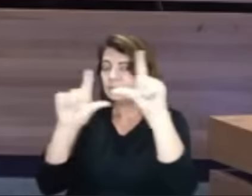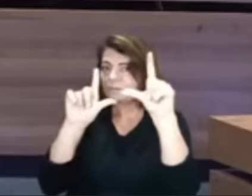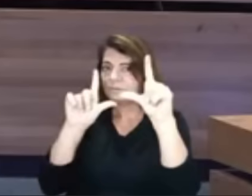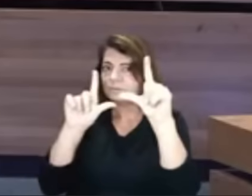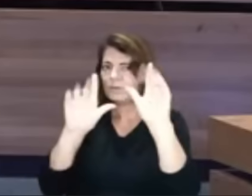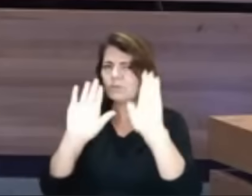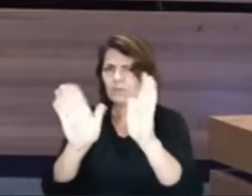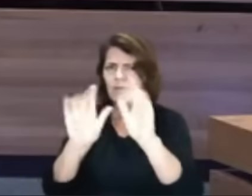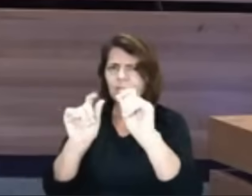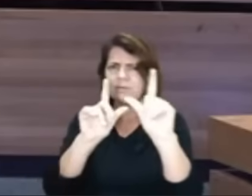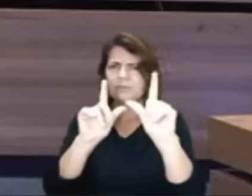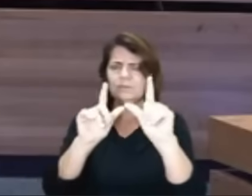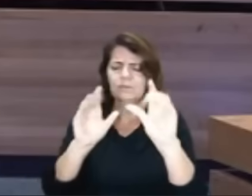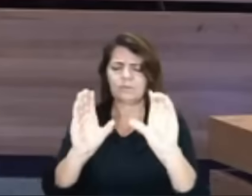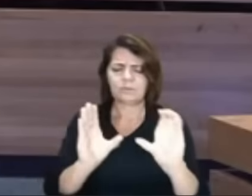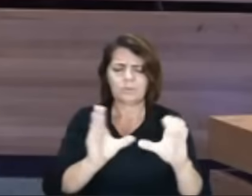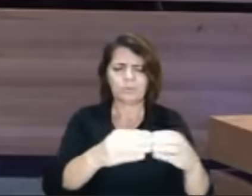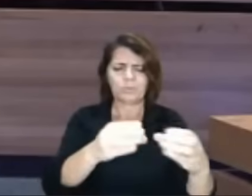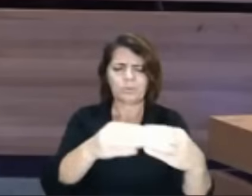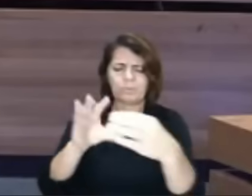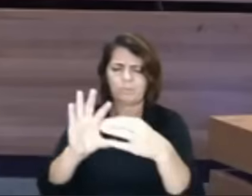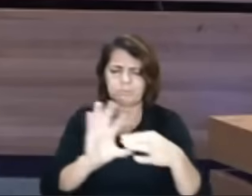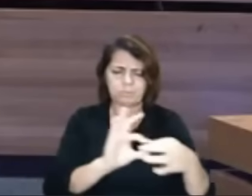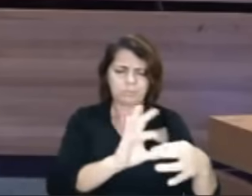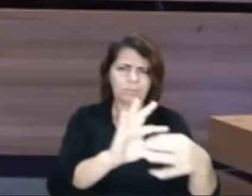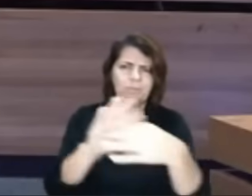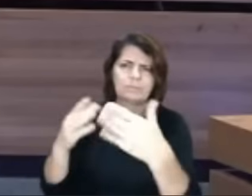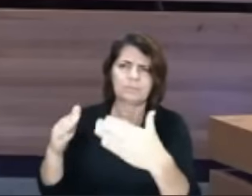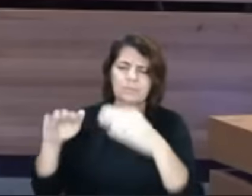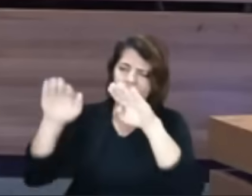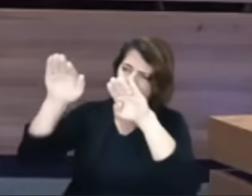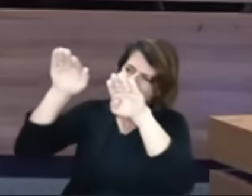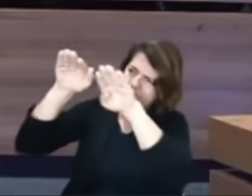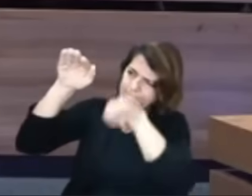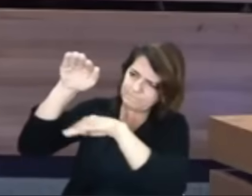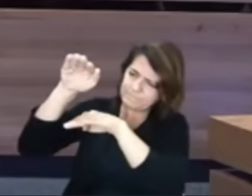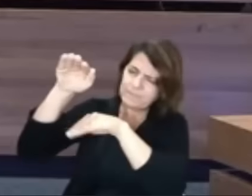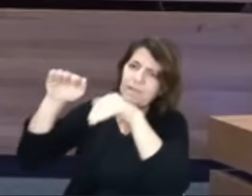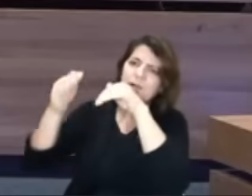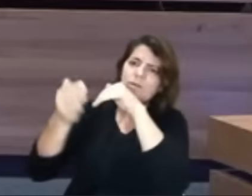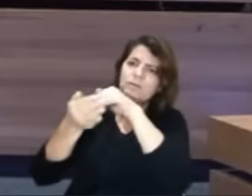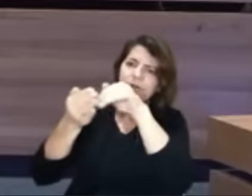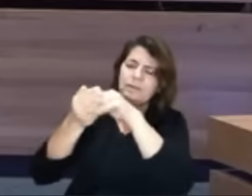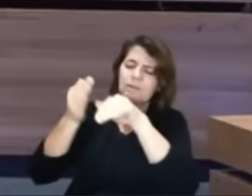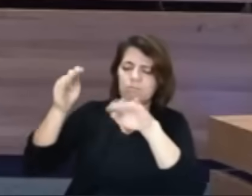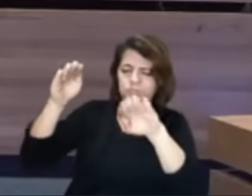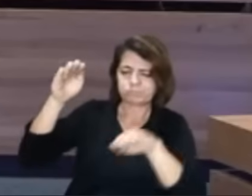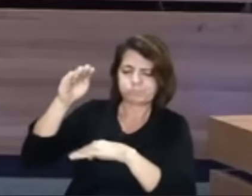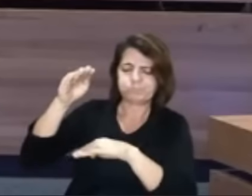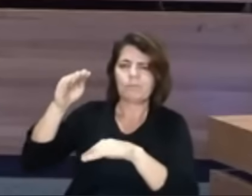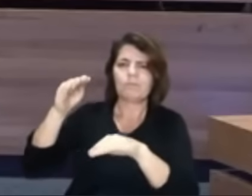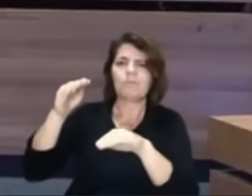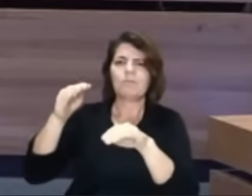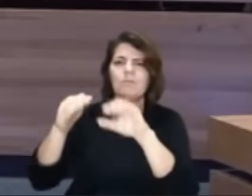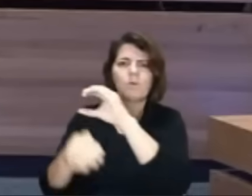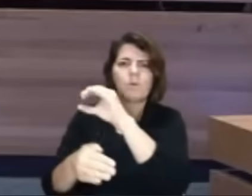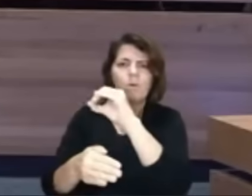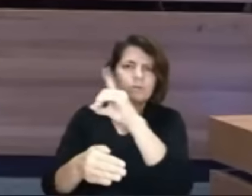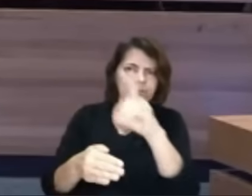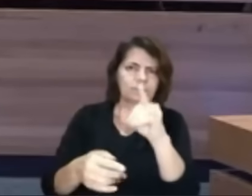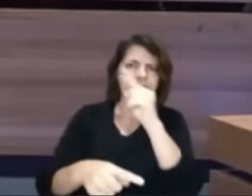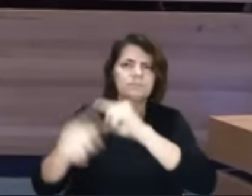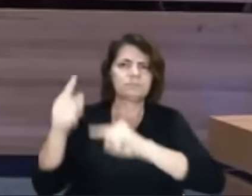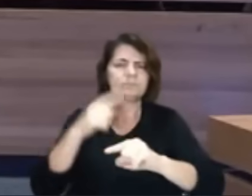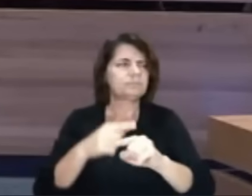aqui no distrito federal os secretários executivos geralmente são abaixo do secretário ele é quem faz a coordenação executiva da secr do ministério ou da secretaria no caso aqui